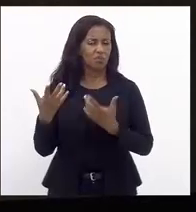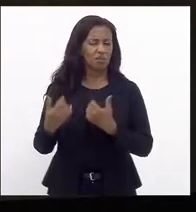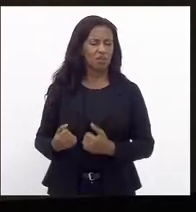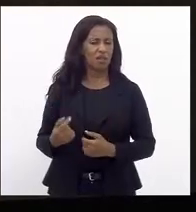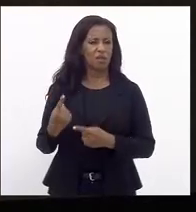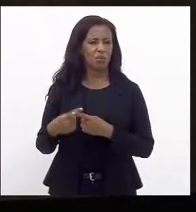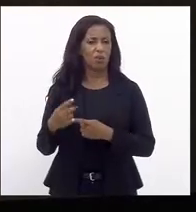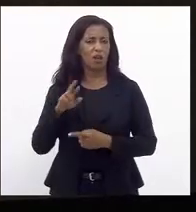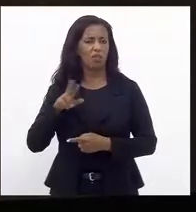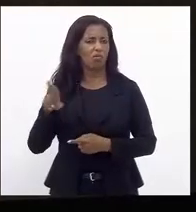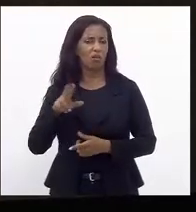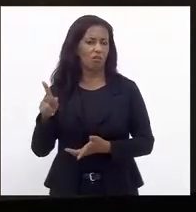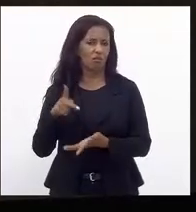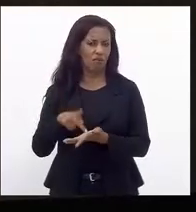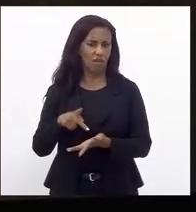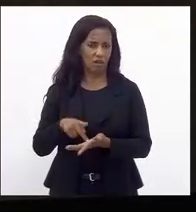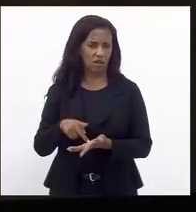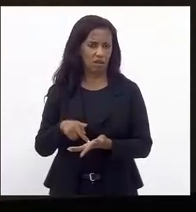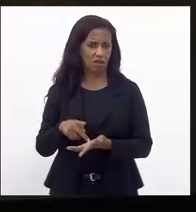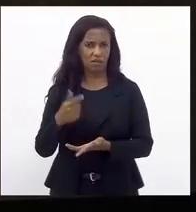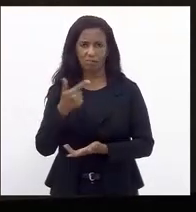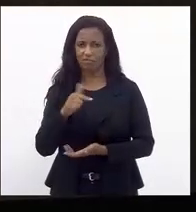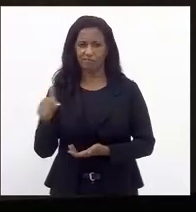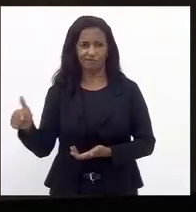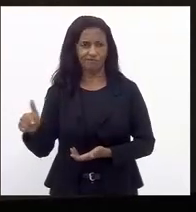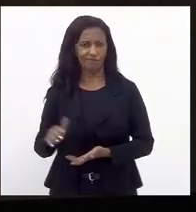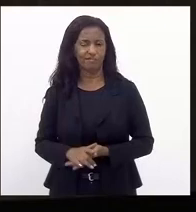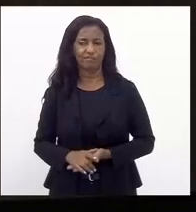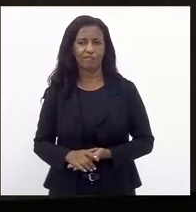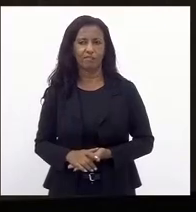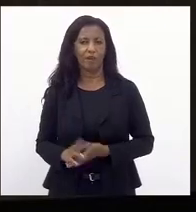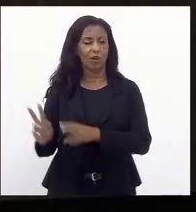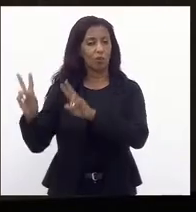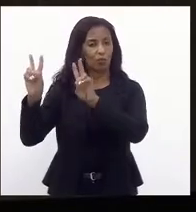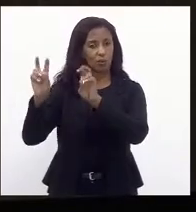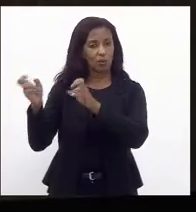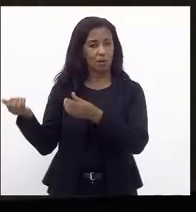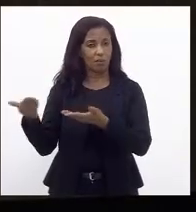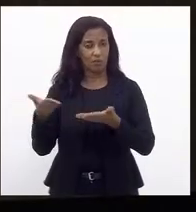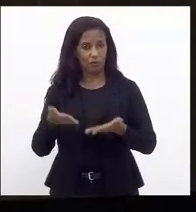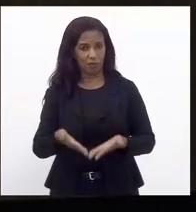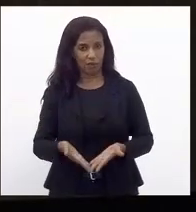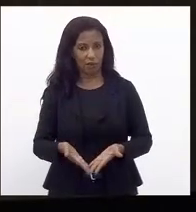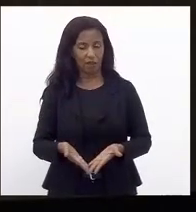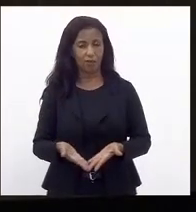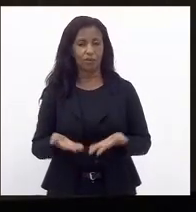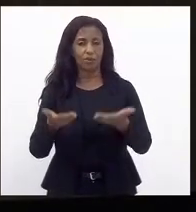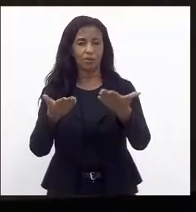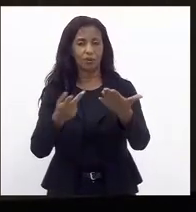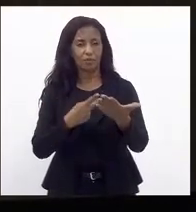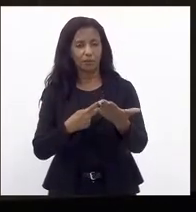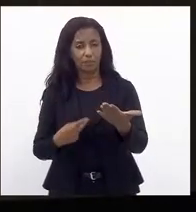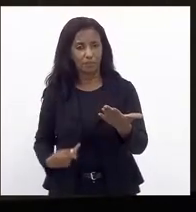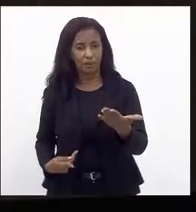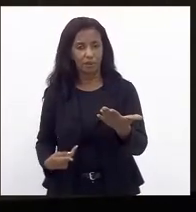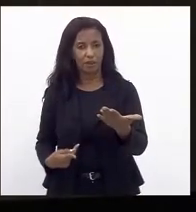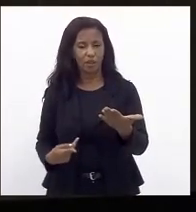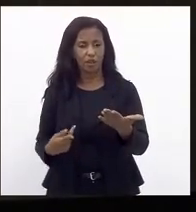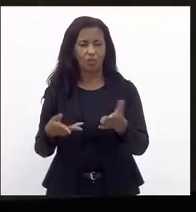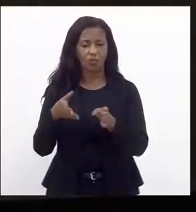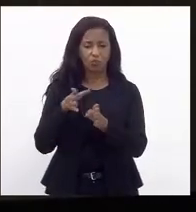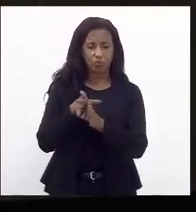ela não é verdadeira não houve isso a matéria foi trazida para casa vossa excelência nos